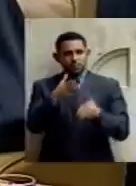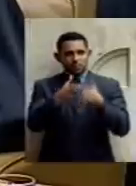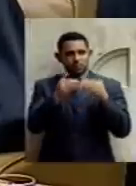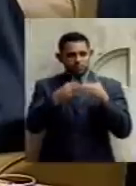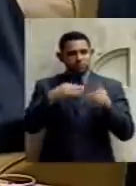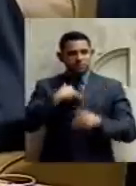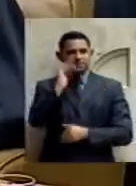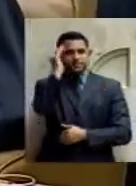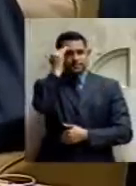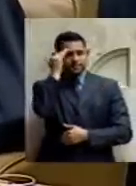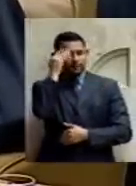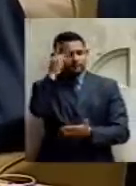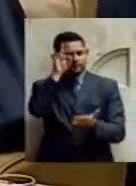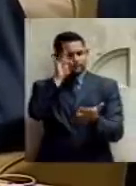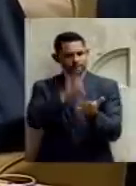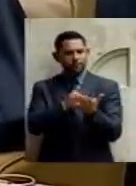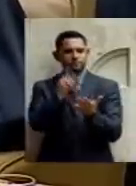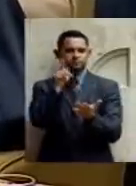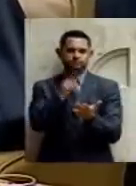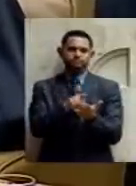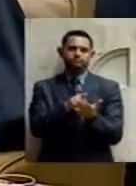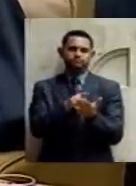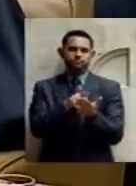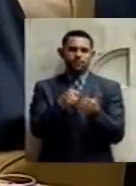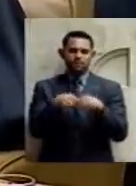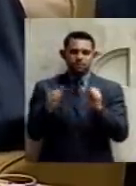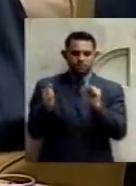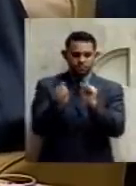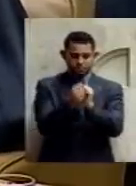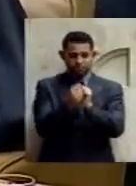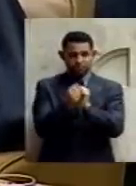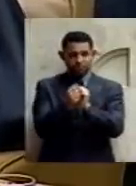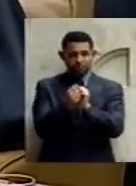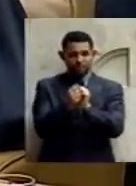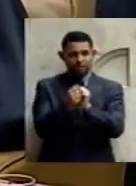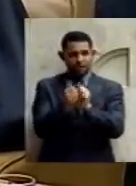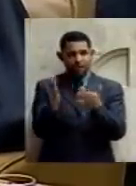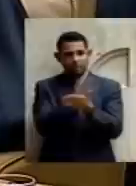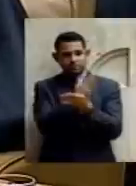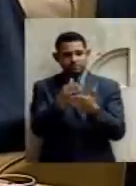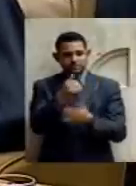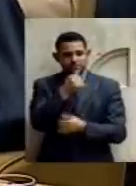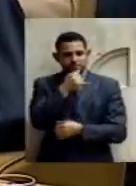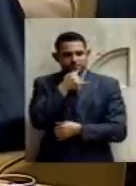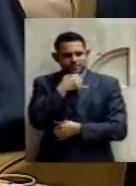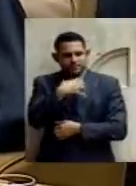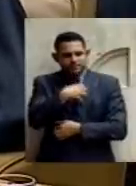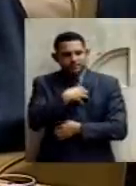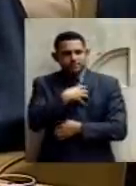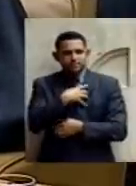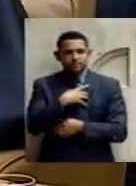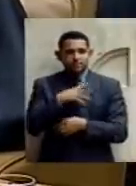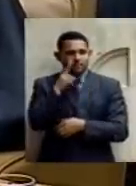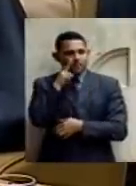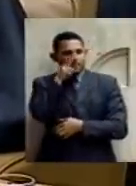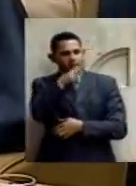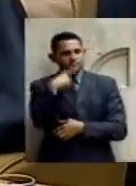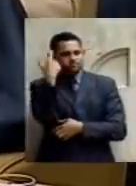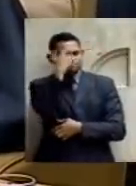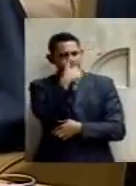a verdade alheia e contemplar diuturnamente as tristezas humanas, os rostos